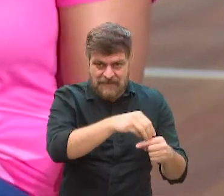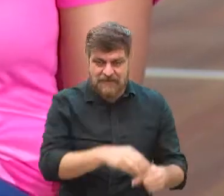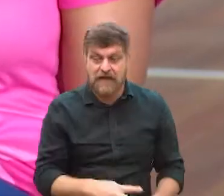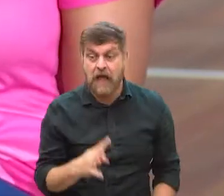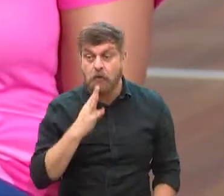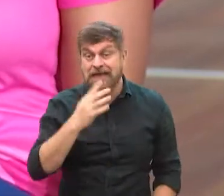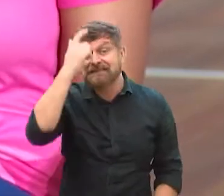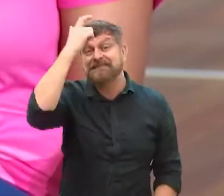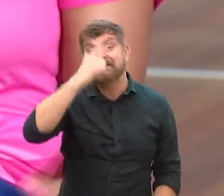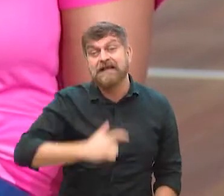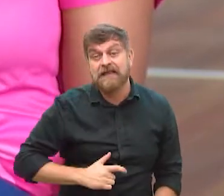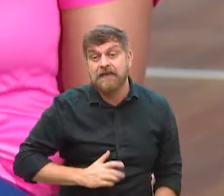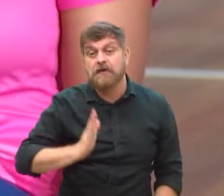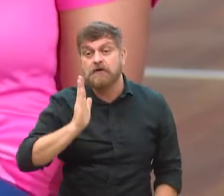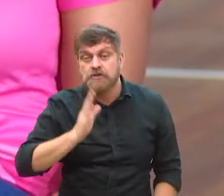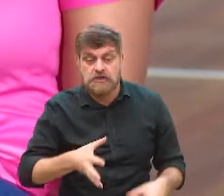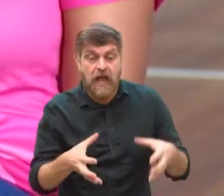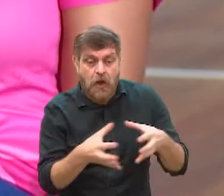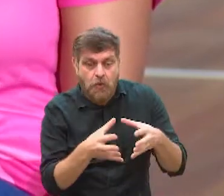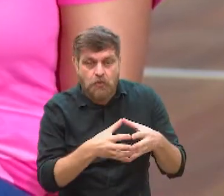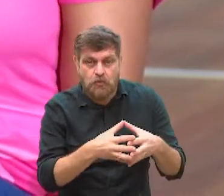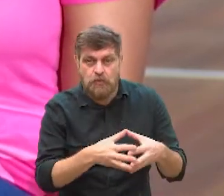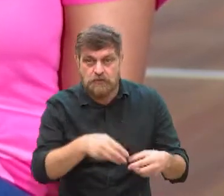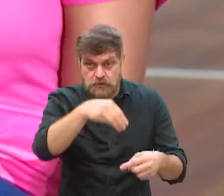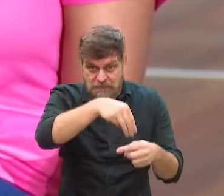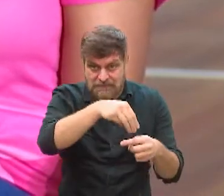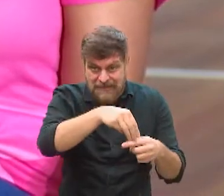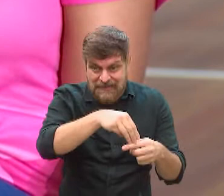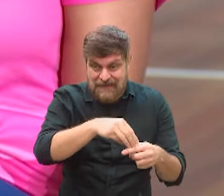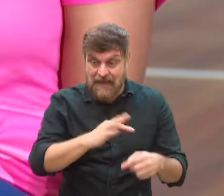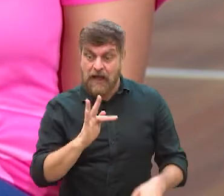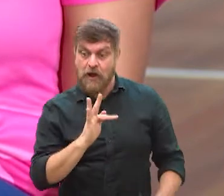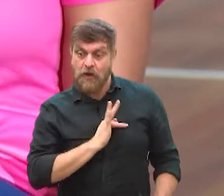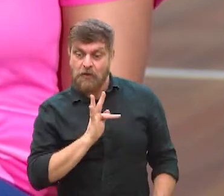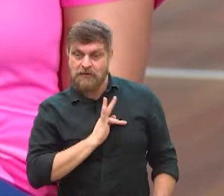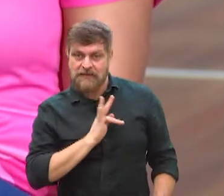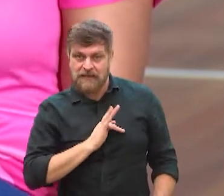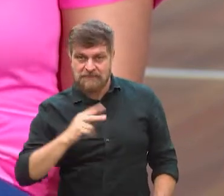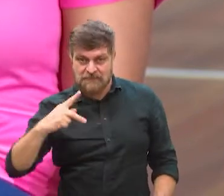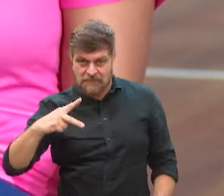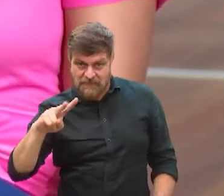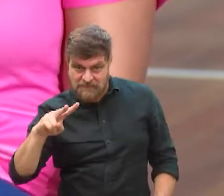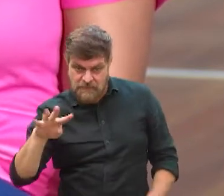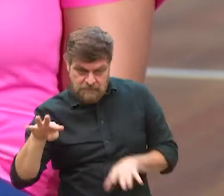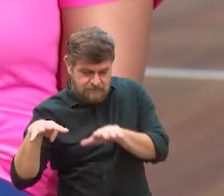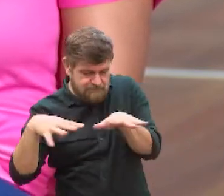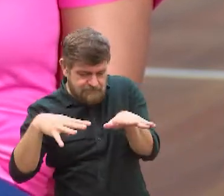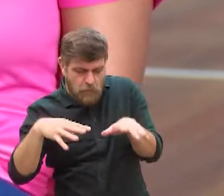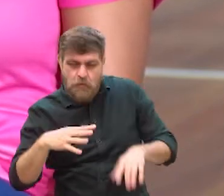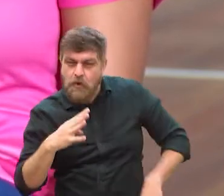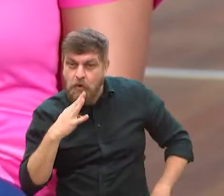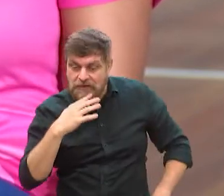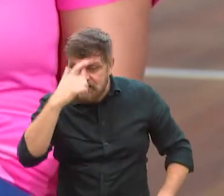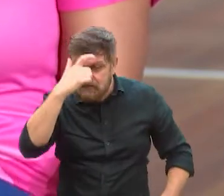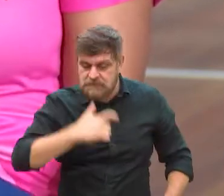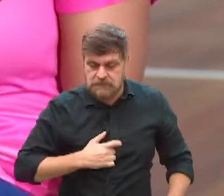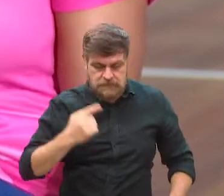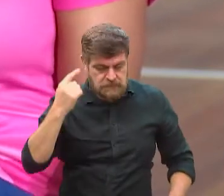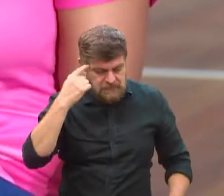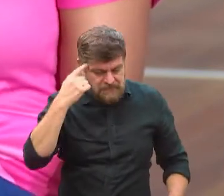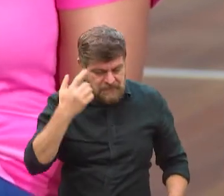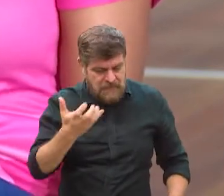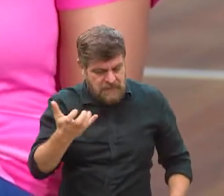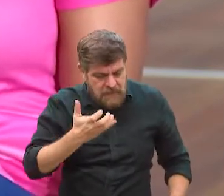me conhecia. Conhecer o time lá e foi bem nessa época que eu estava pensando mesmo em procurar